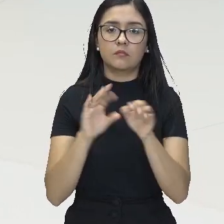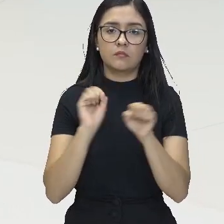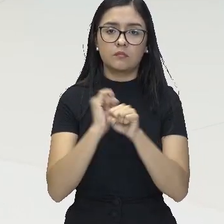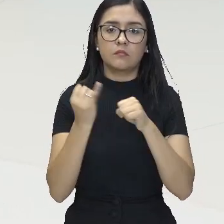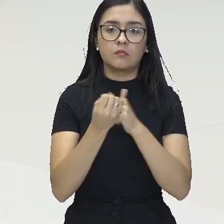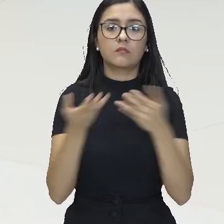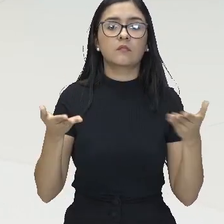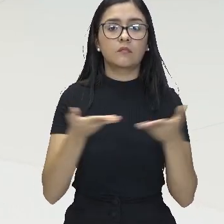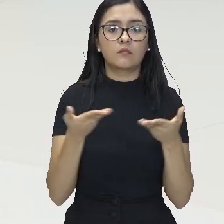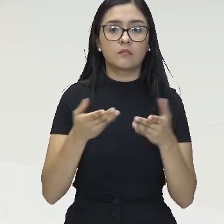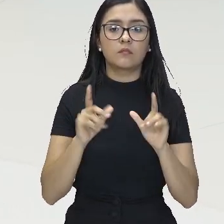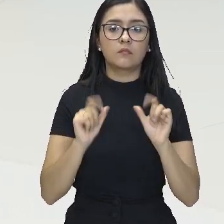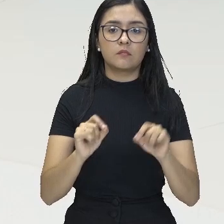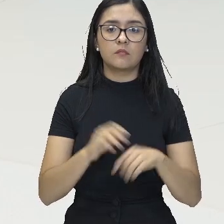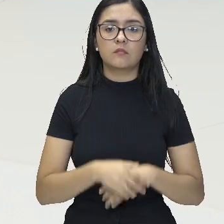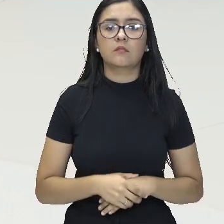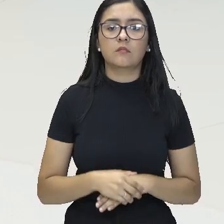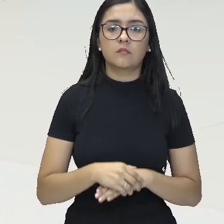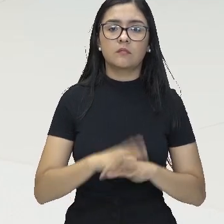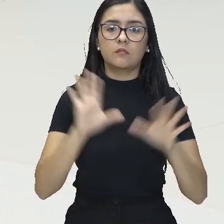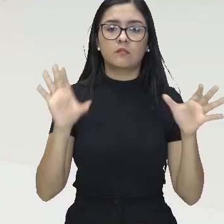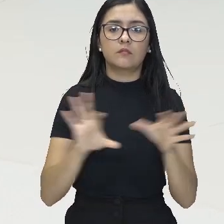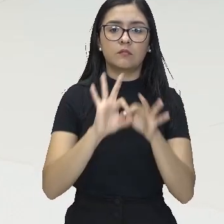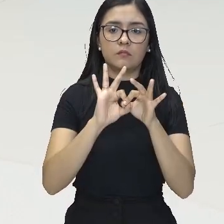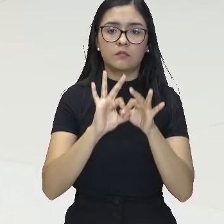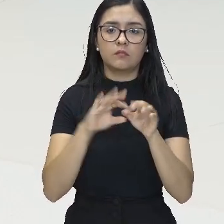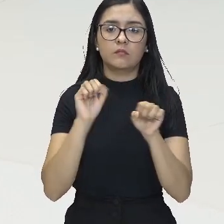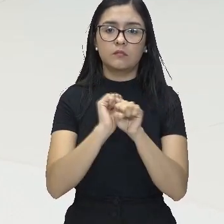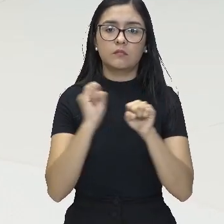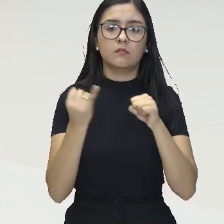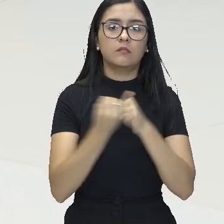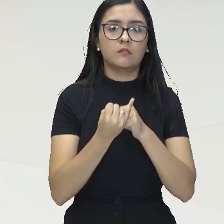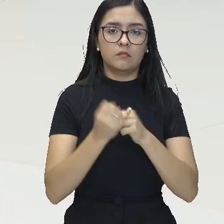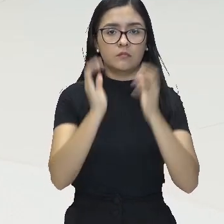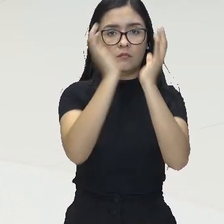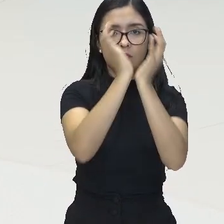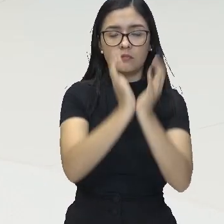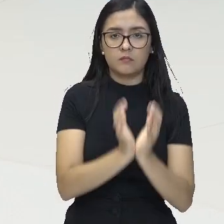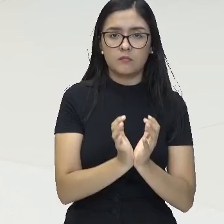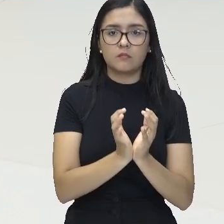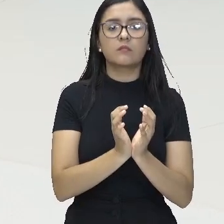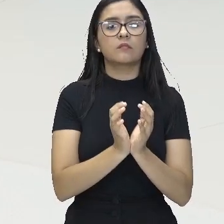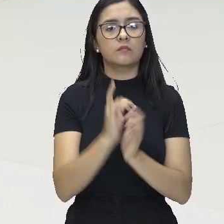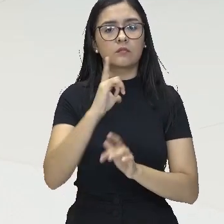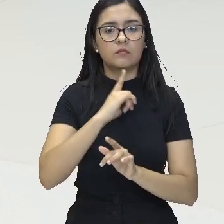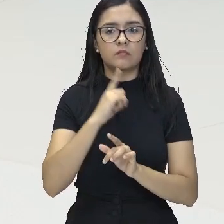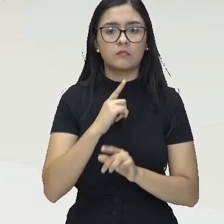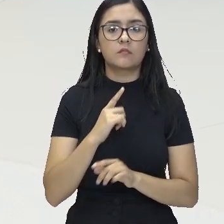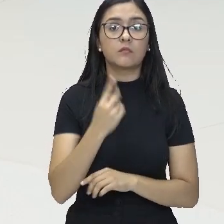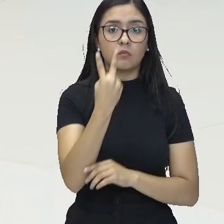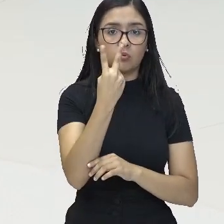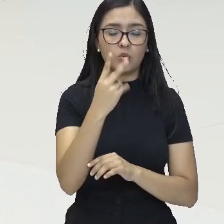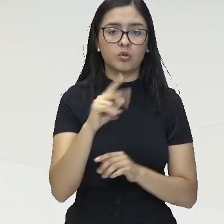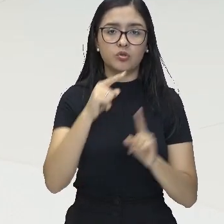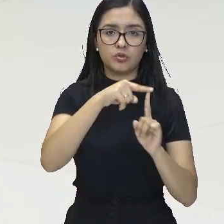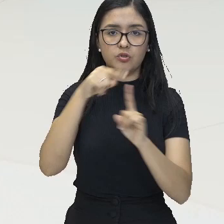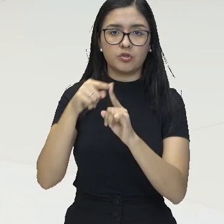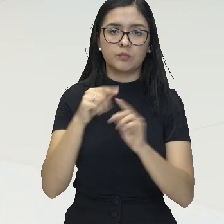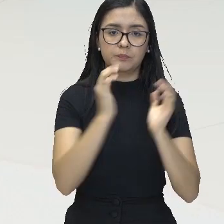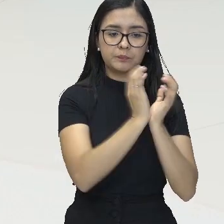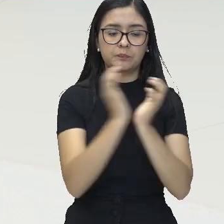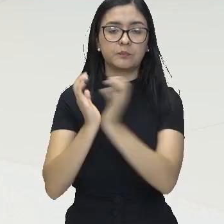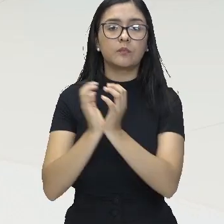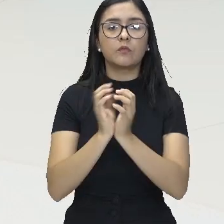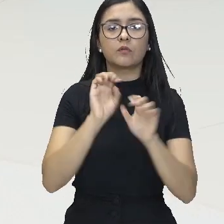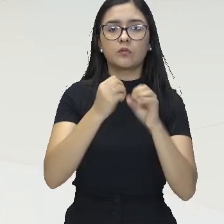a gente vai ver a subordinada adjetiva e sua classificação. Nós temos 2 tipos de